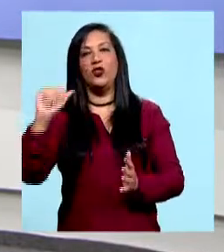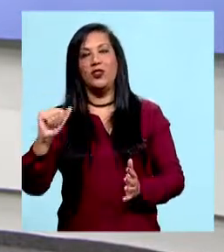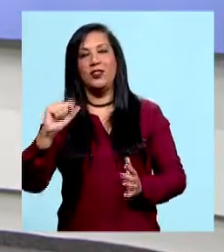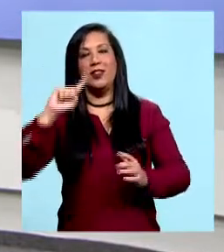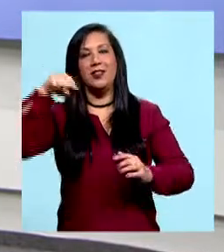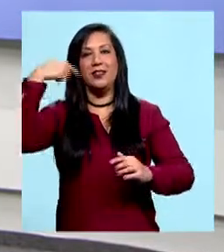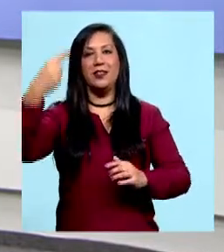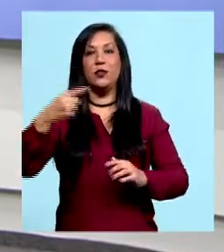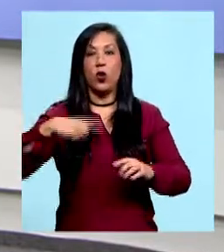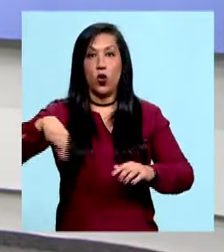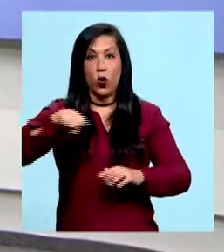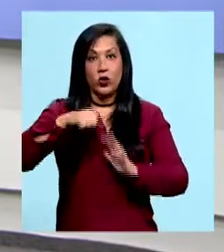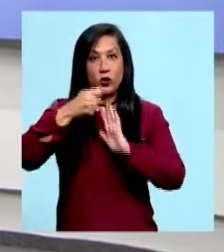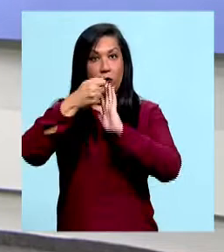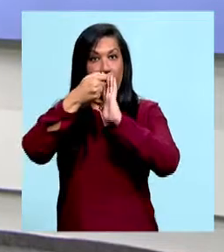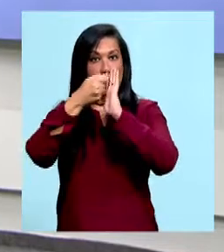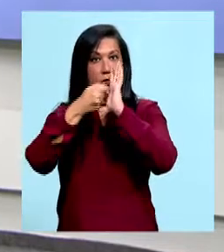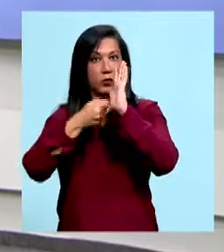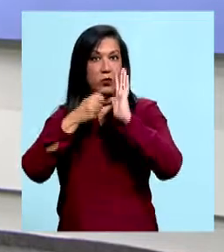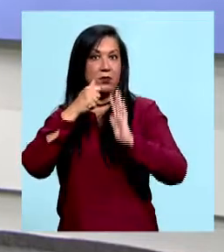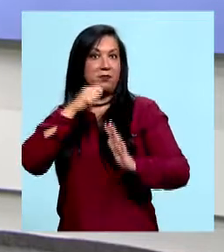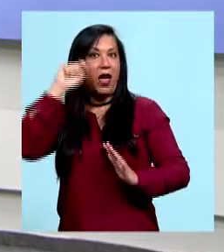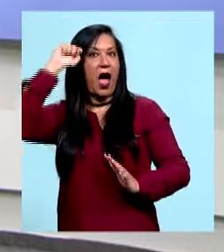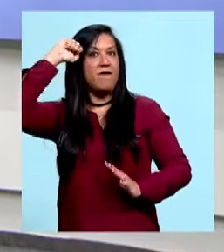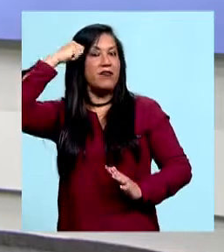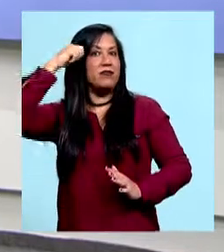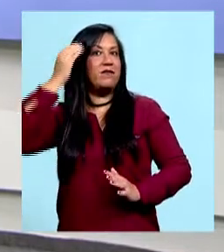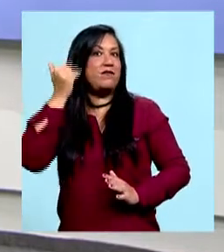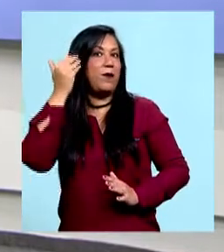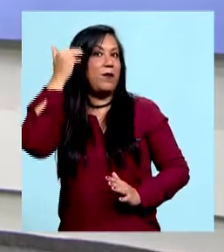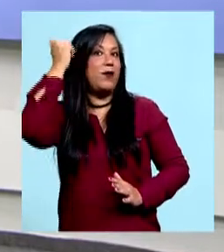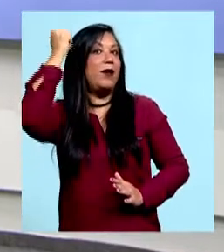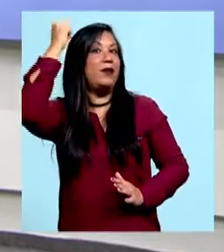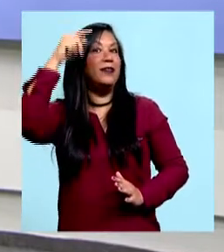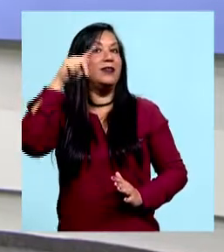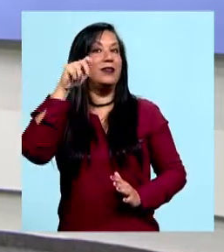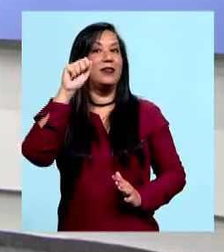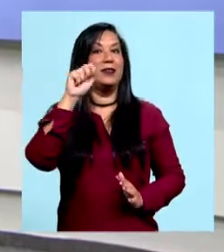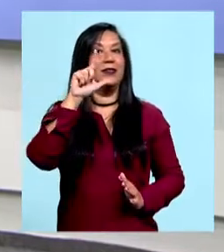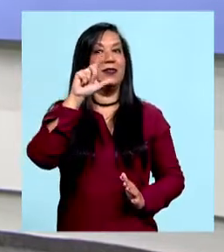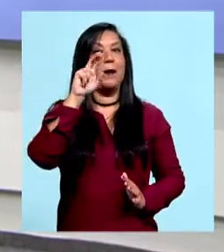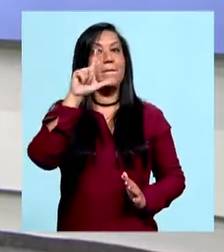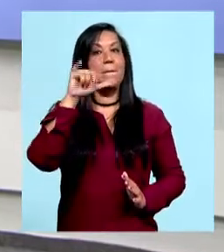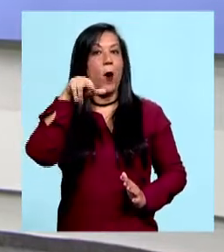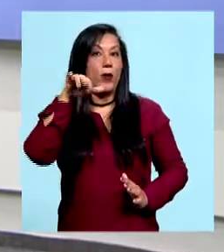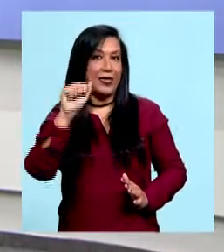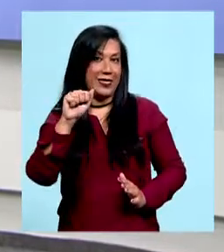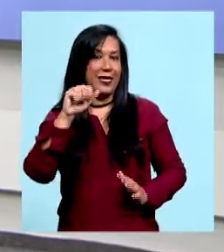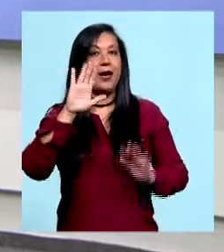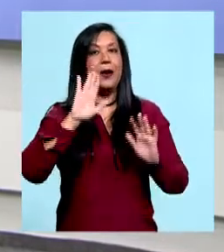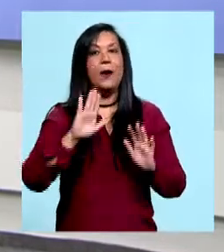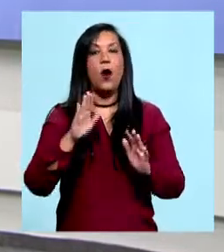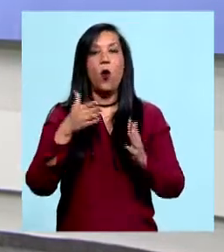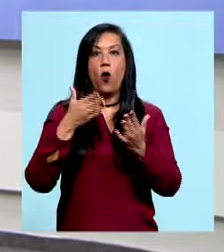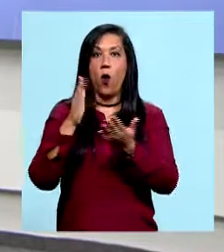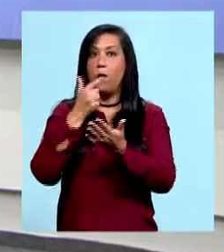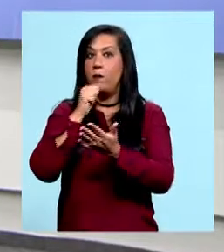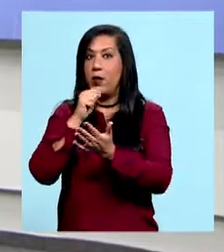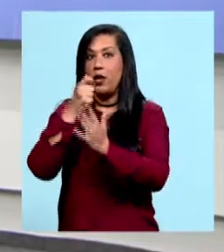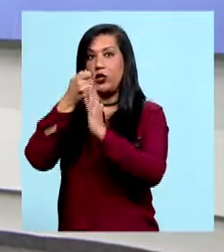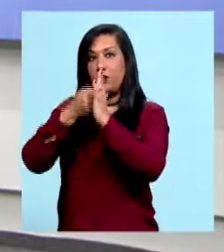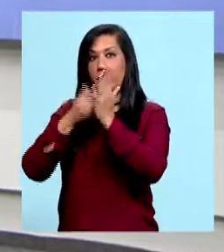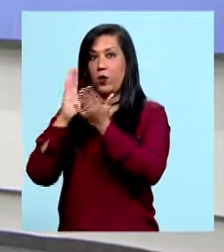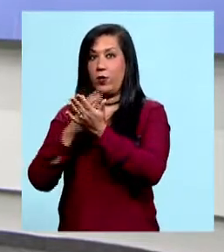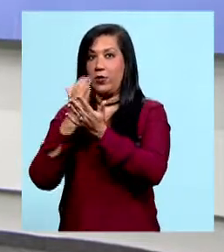mais respeitadas escritoras africanas da atualidade, a moçambicana Paulina Chiziane. Em seu último livro, O Canto